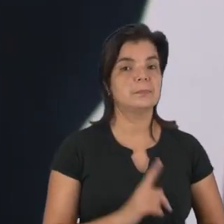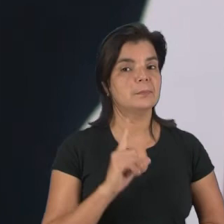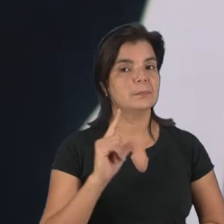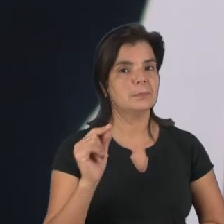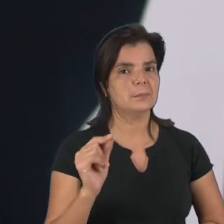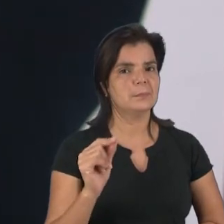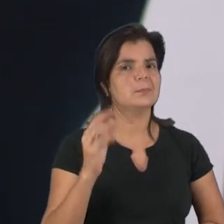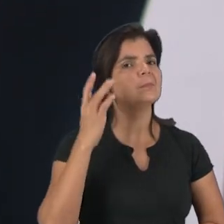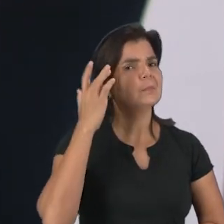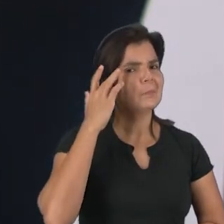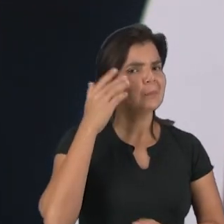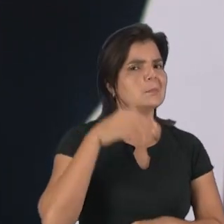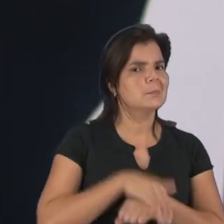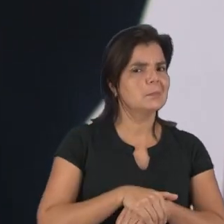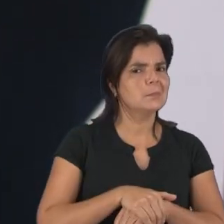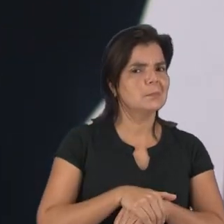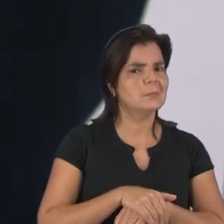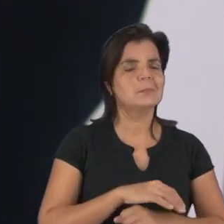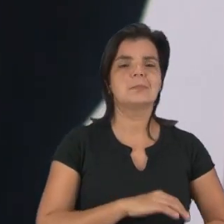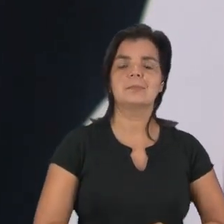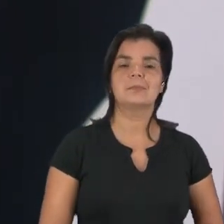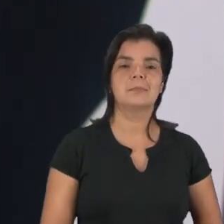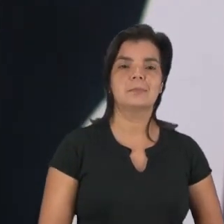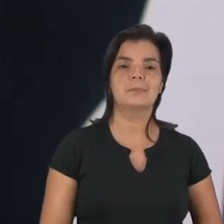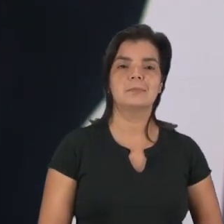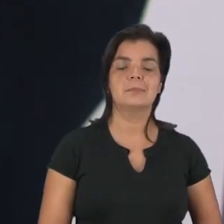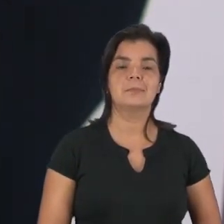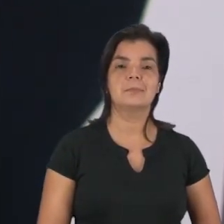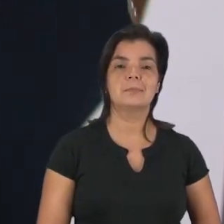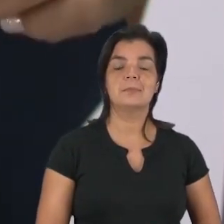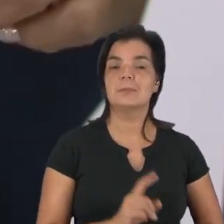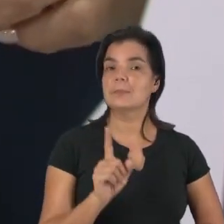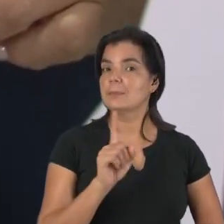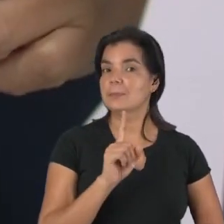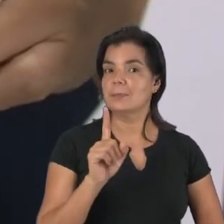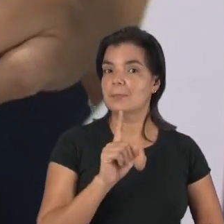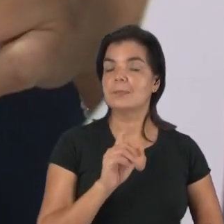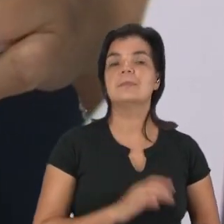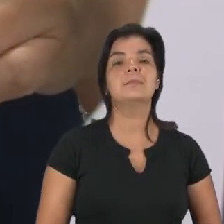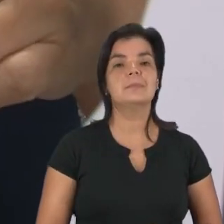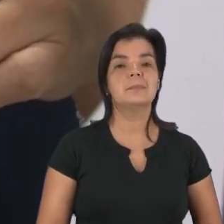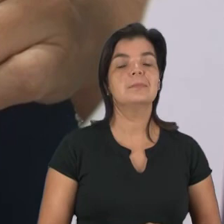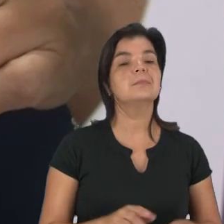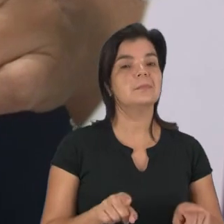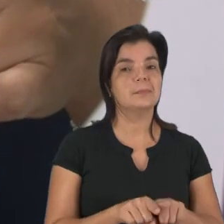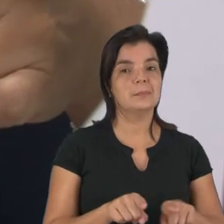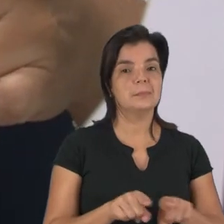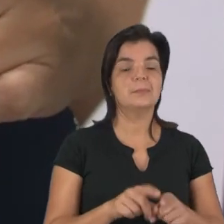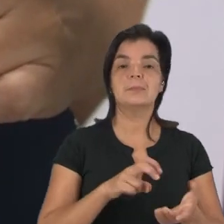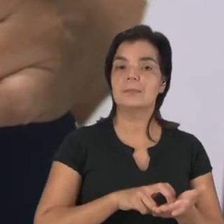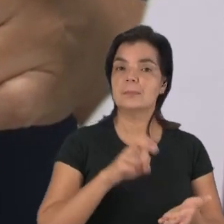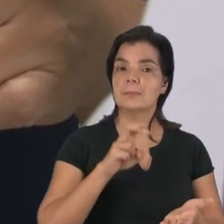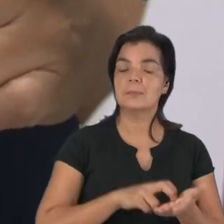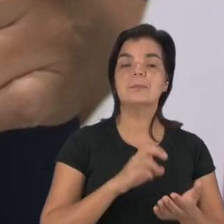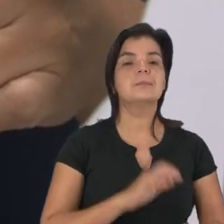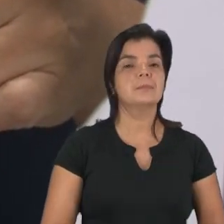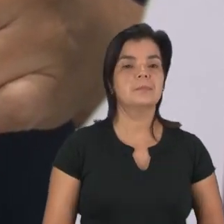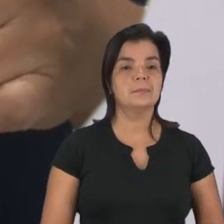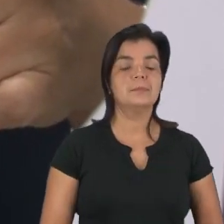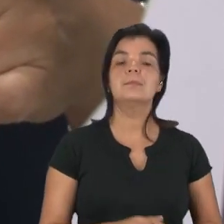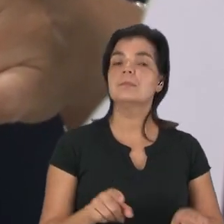saindo Será que a noite e não não é a noite também é durante o dia não é